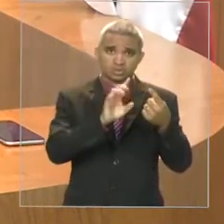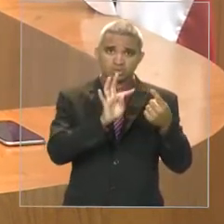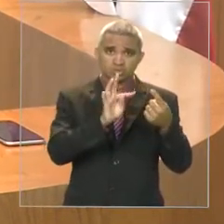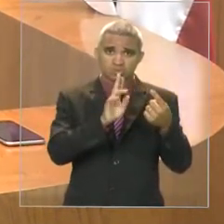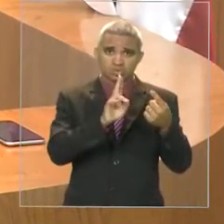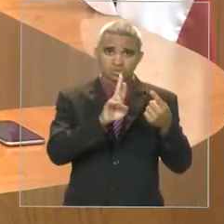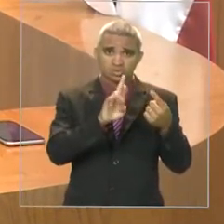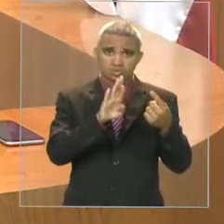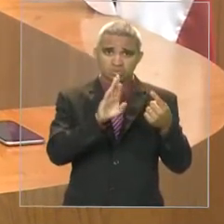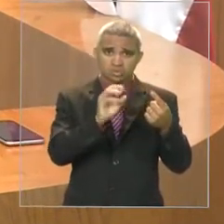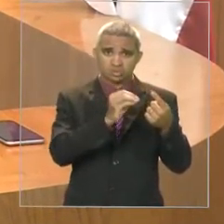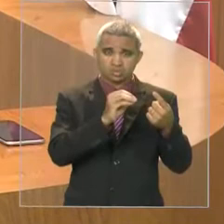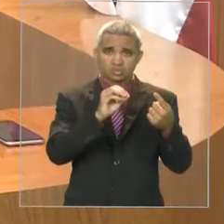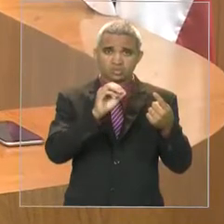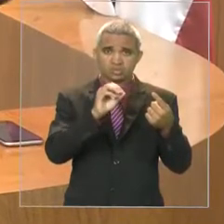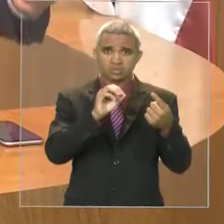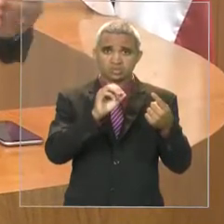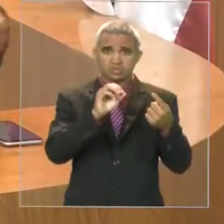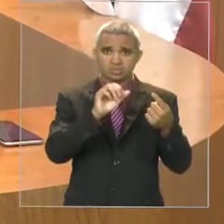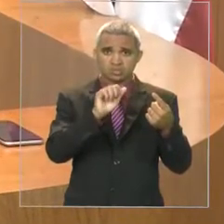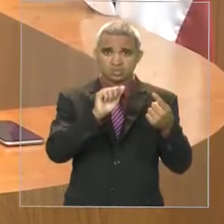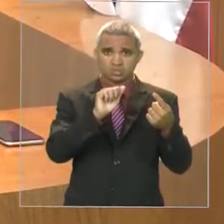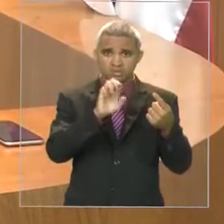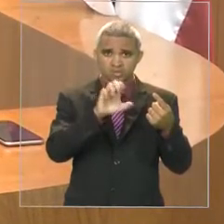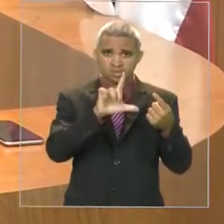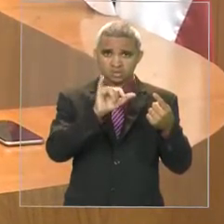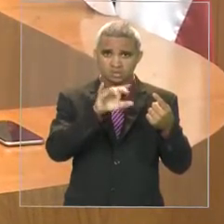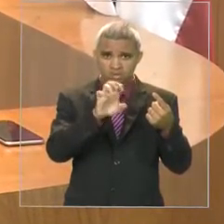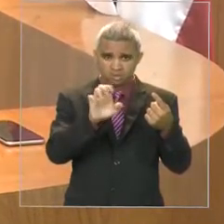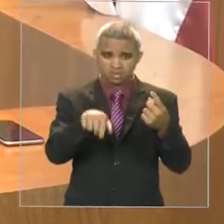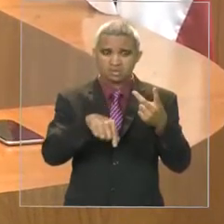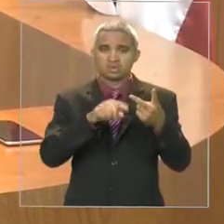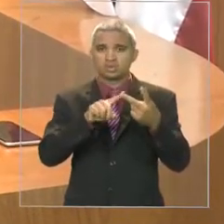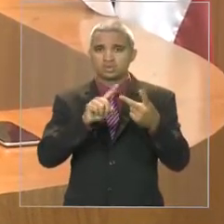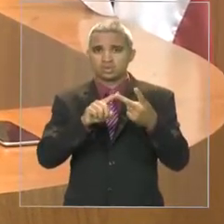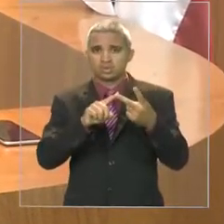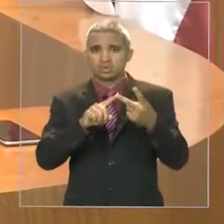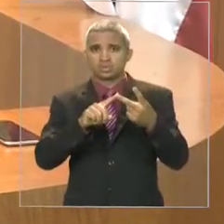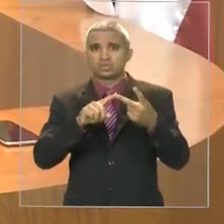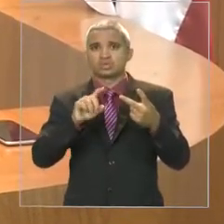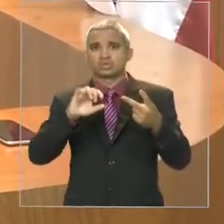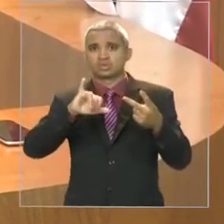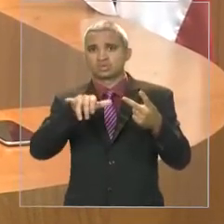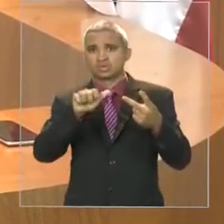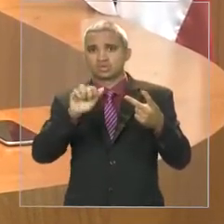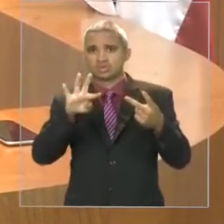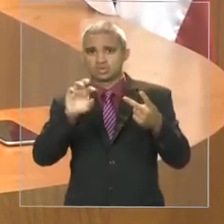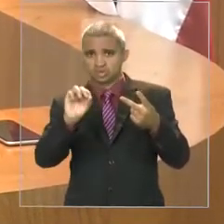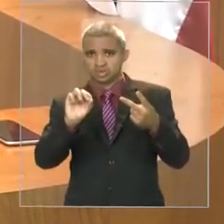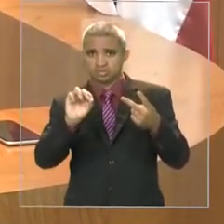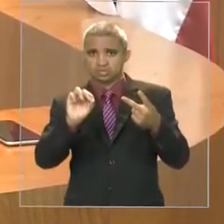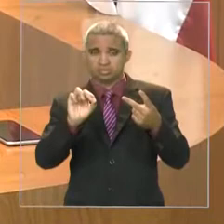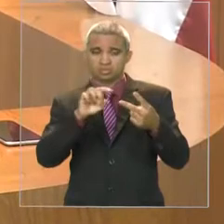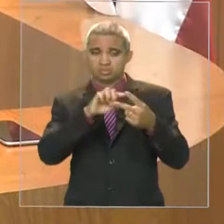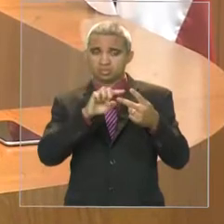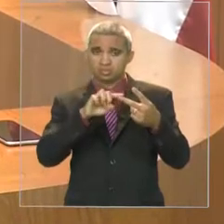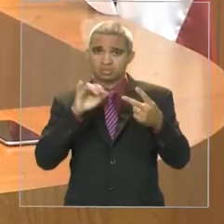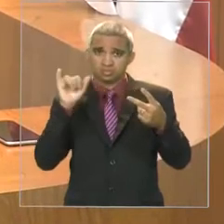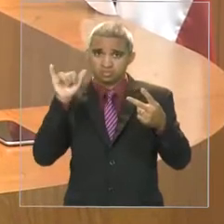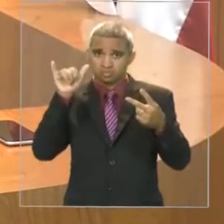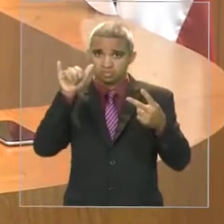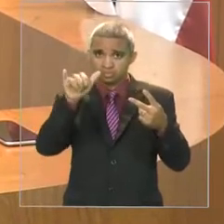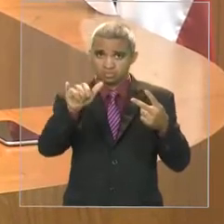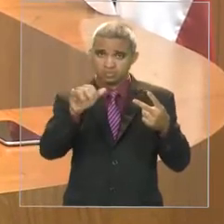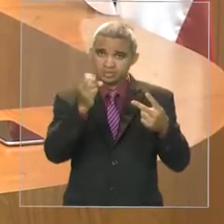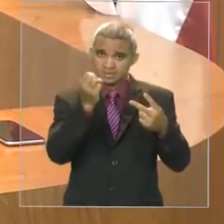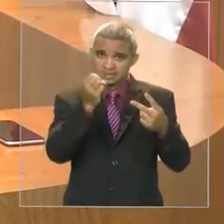aeronave, e uma tipo jato, e está lá o prefixo da aeronave. Se a licitação tivesse sido